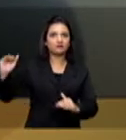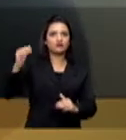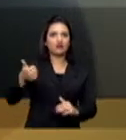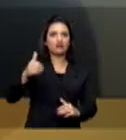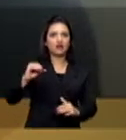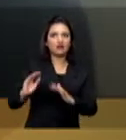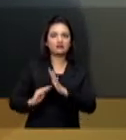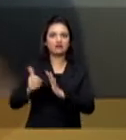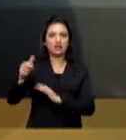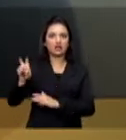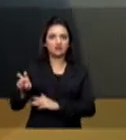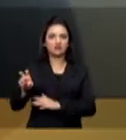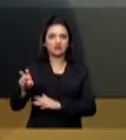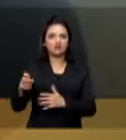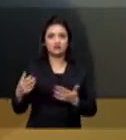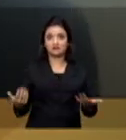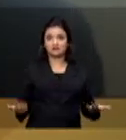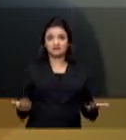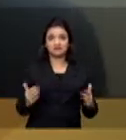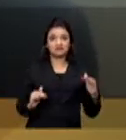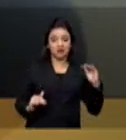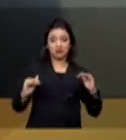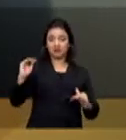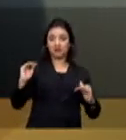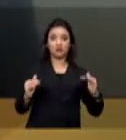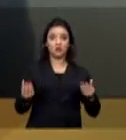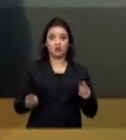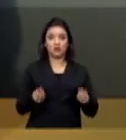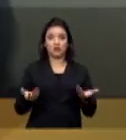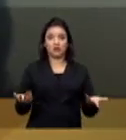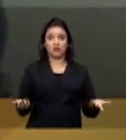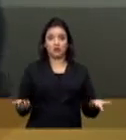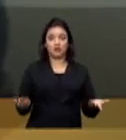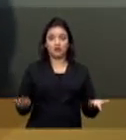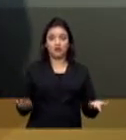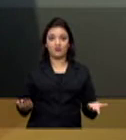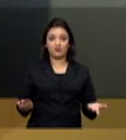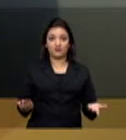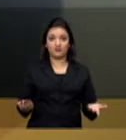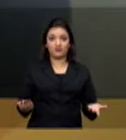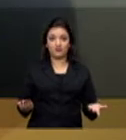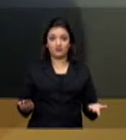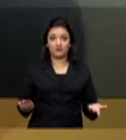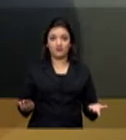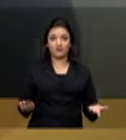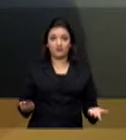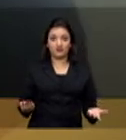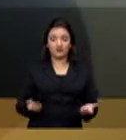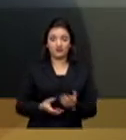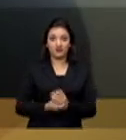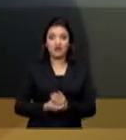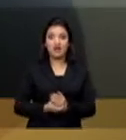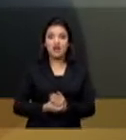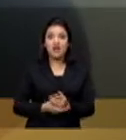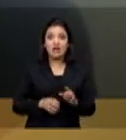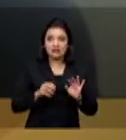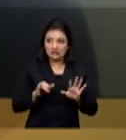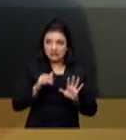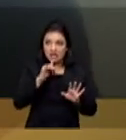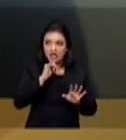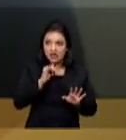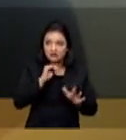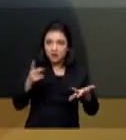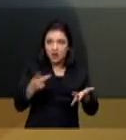15 anos, com inexorável regime inicial fechado. Mas se a mesma conduta recaísse sobre droga,